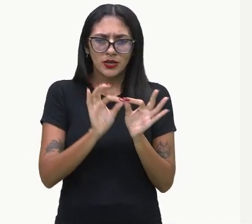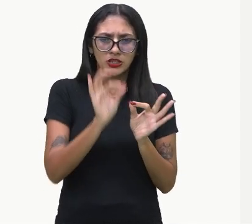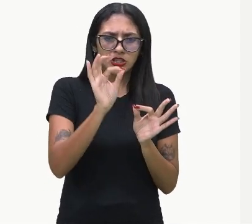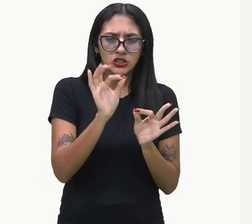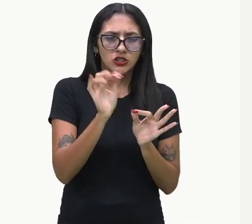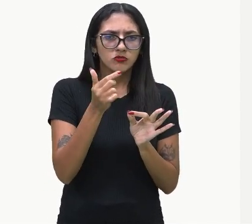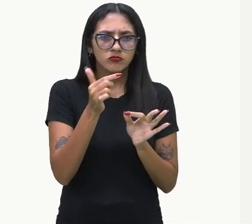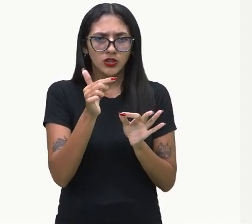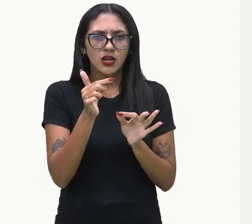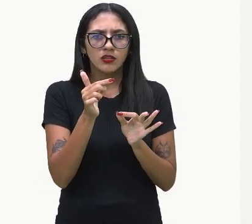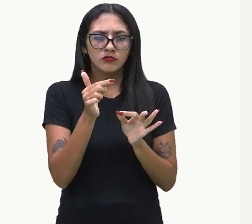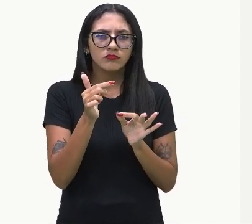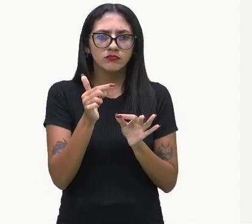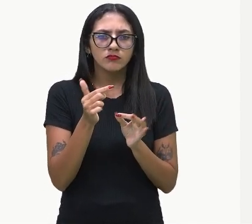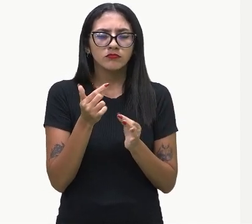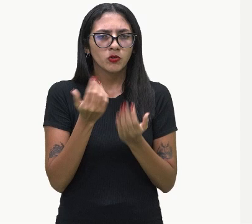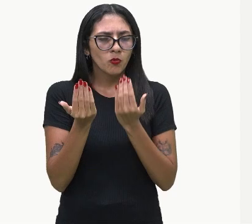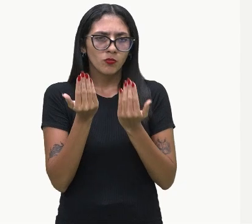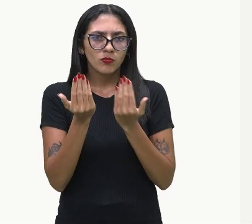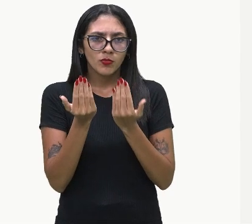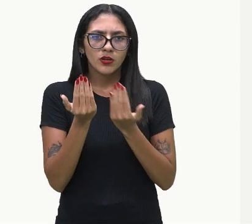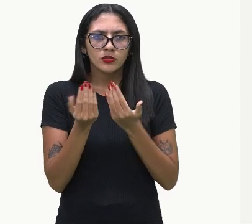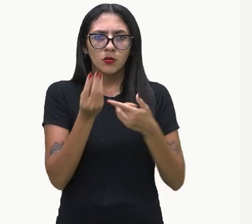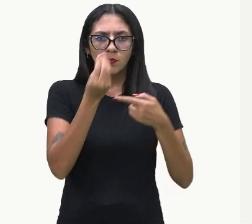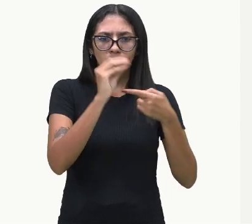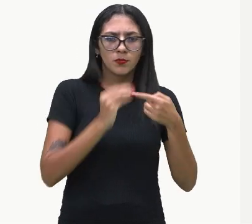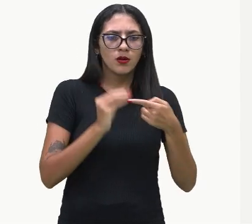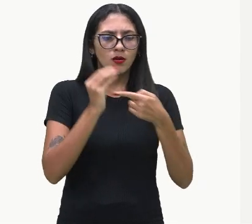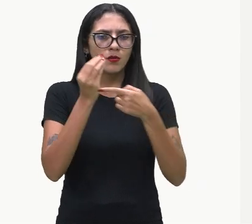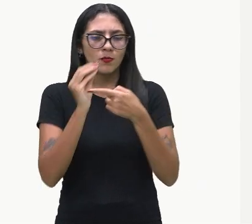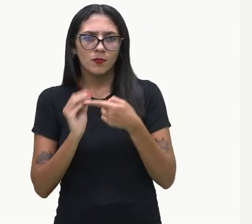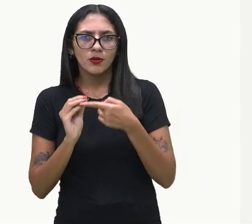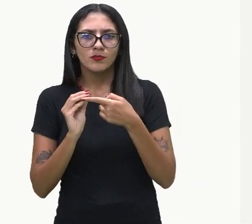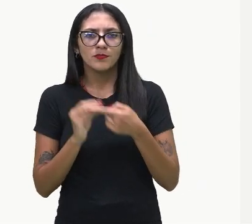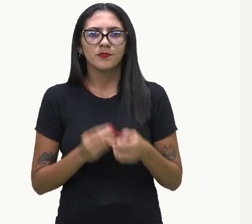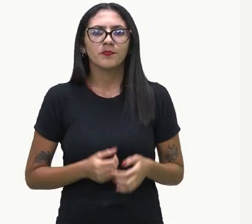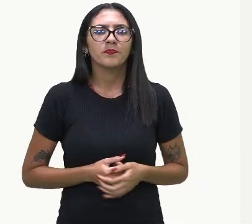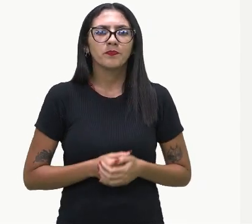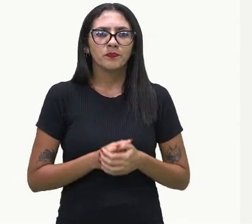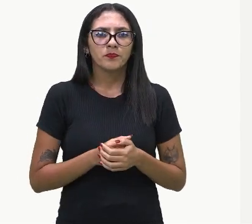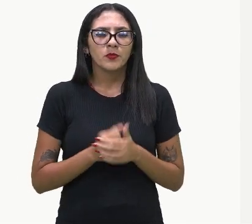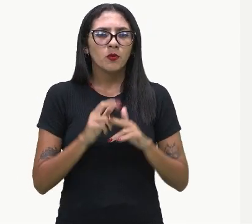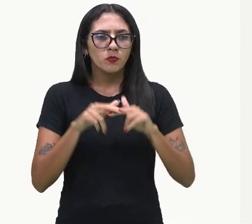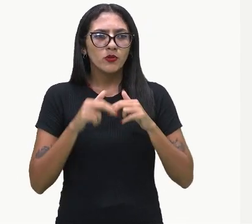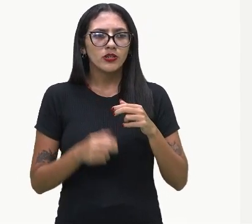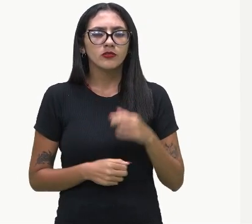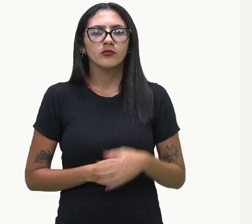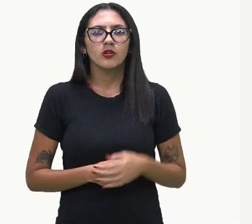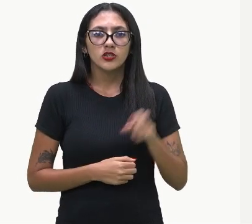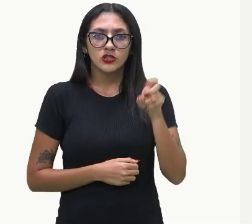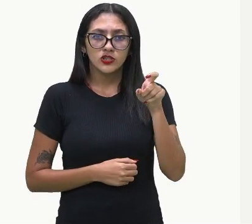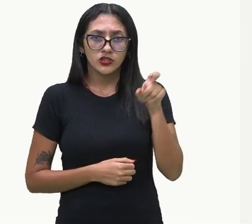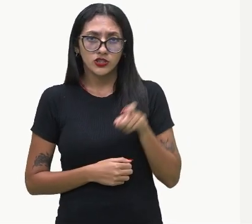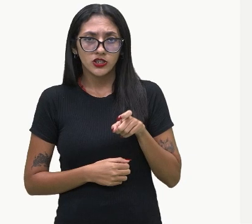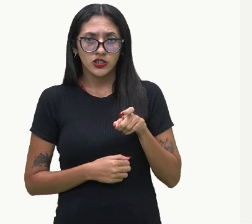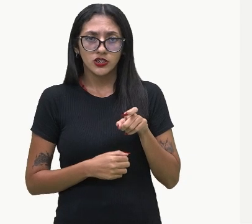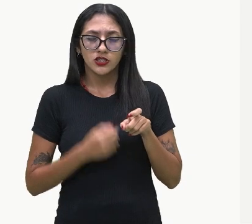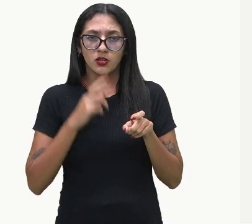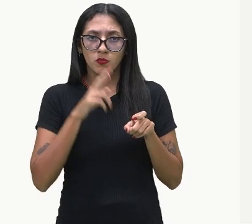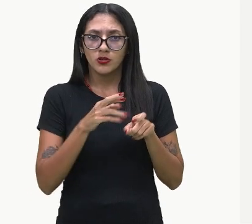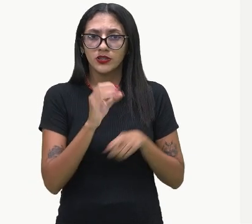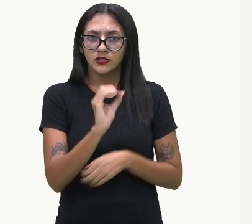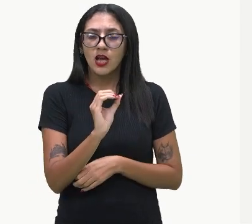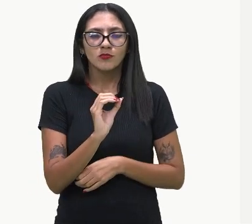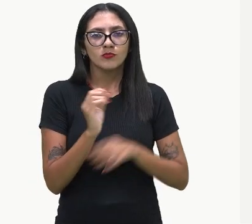era proporcional à outra? Né? Então, por isso que, nesse caso, o x igual a 0 não